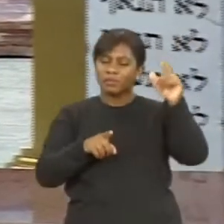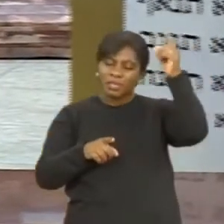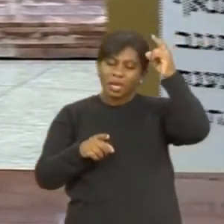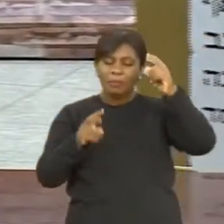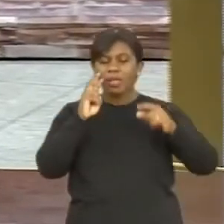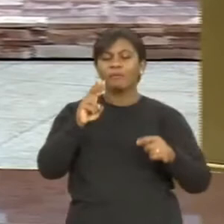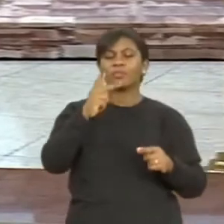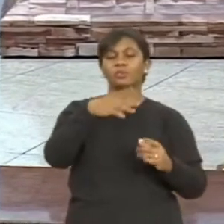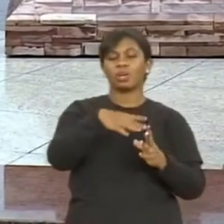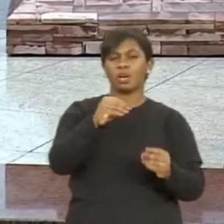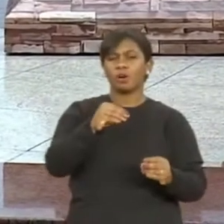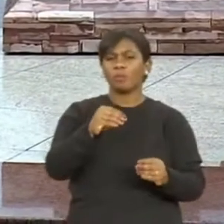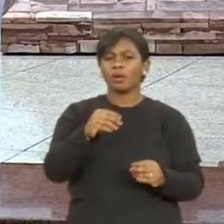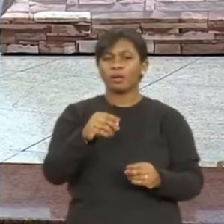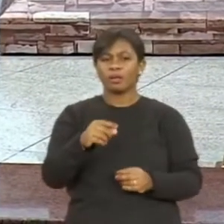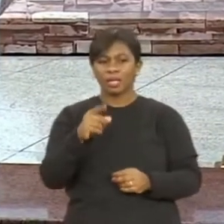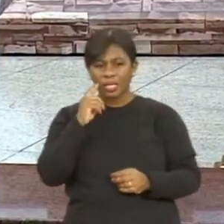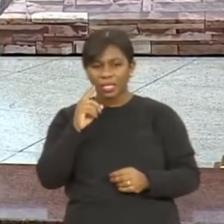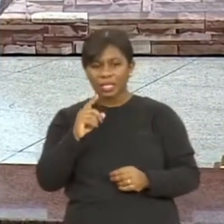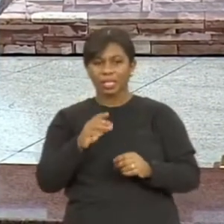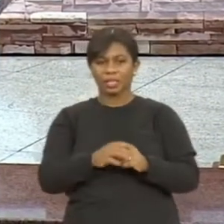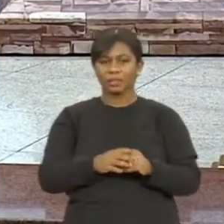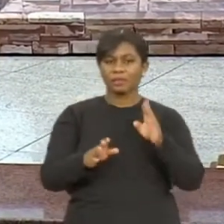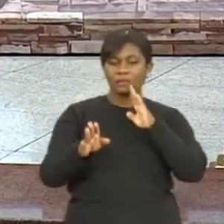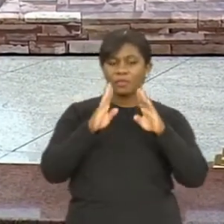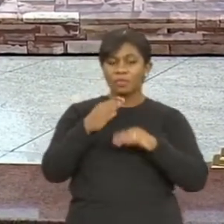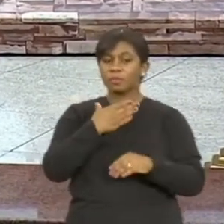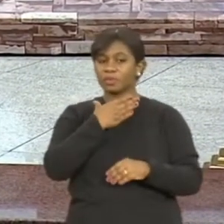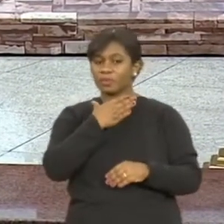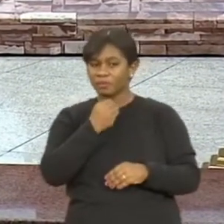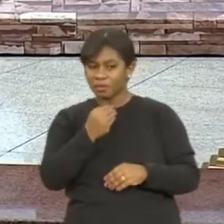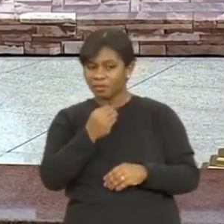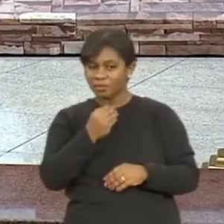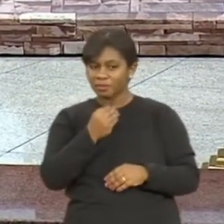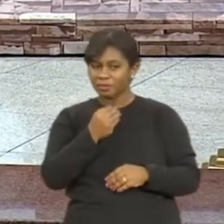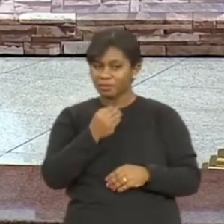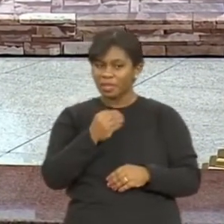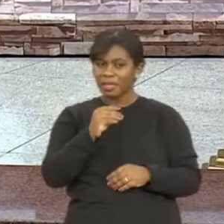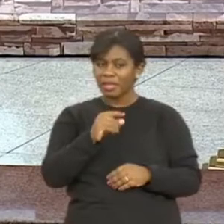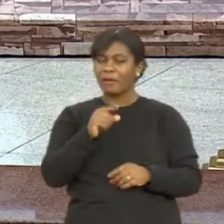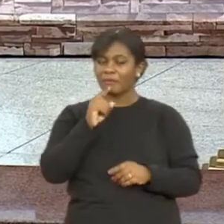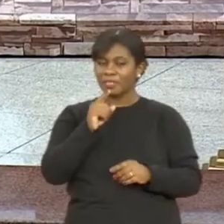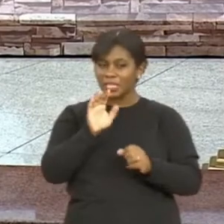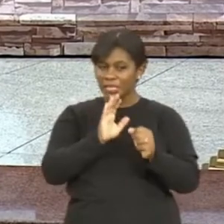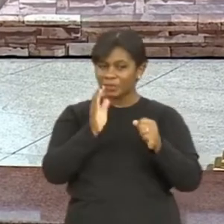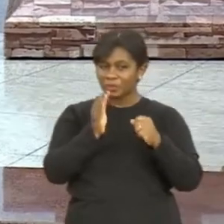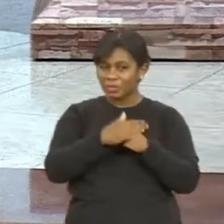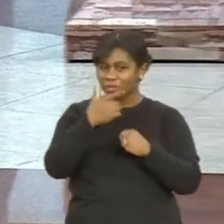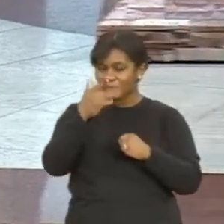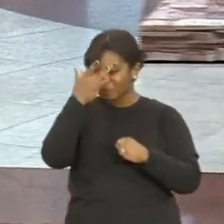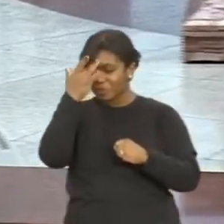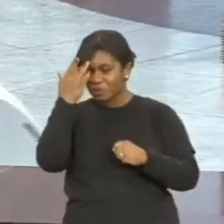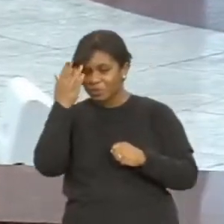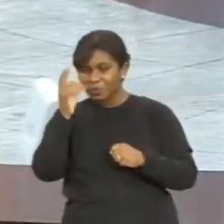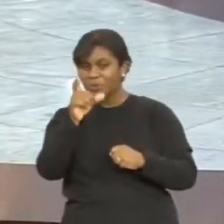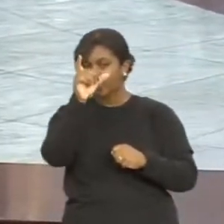Aquele fake falso, não é falso não, aquilo ali é você, você é aquilo ali. Mas você quer esconder de todo mundo quem você é.